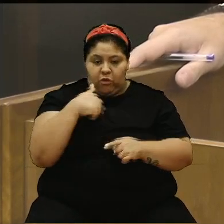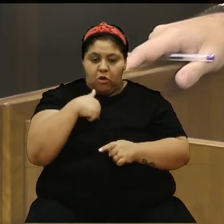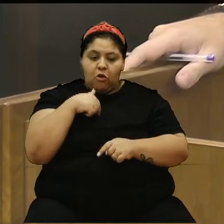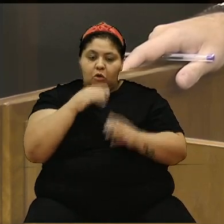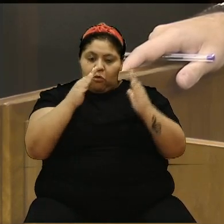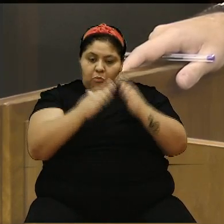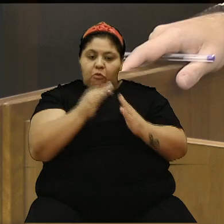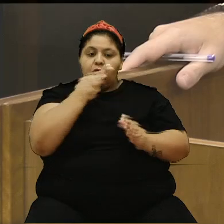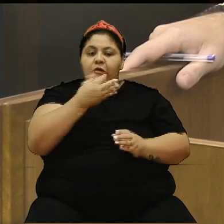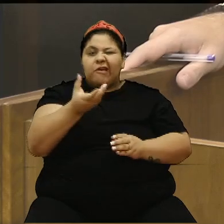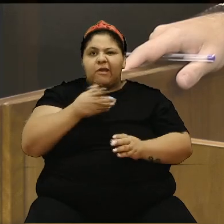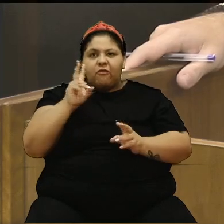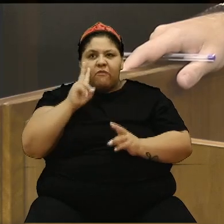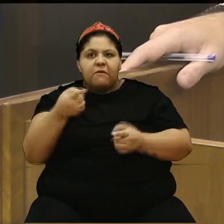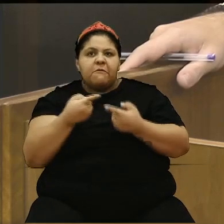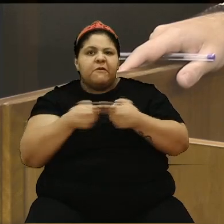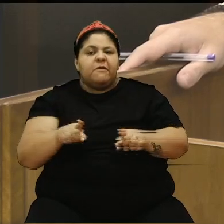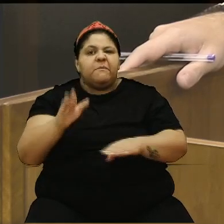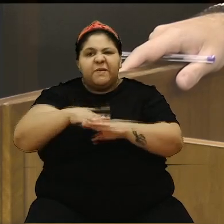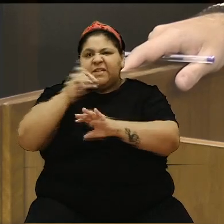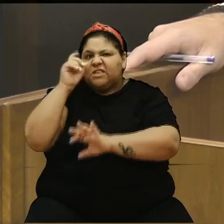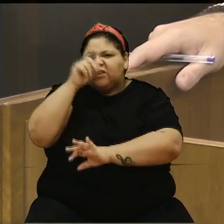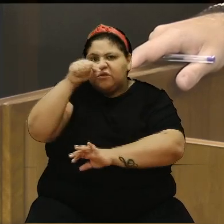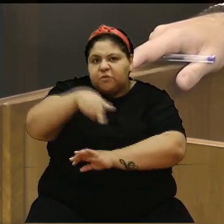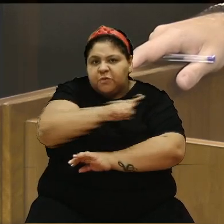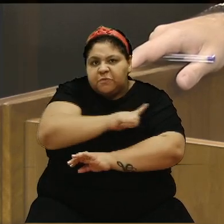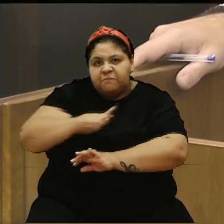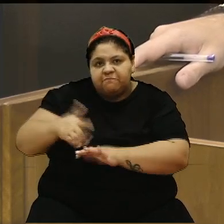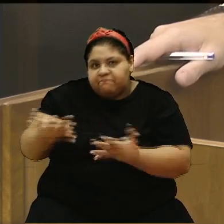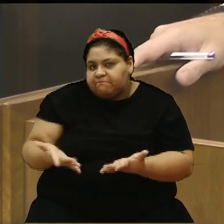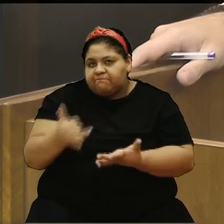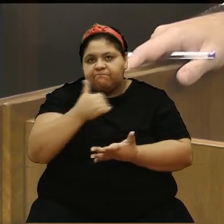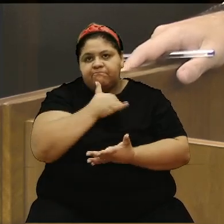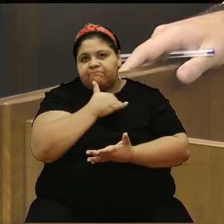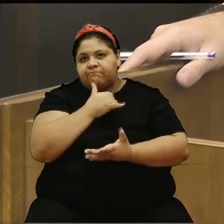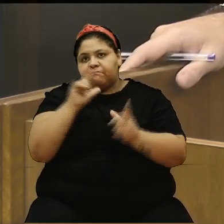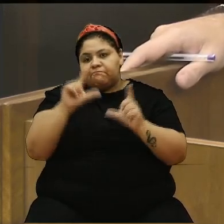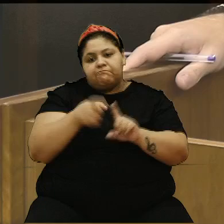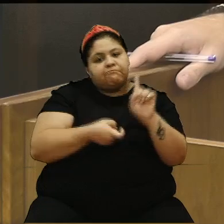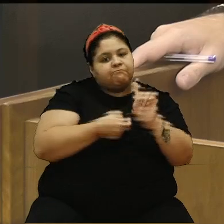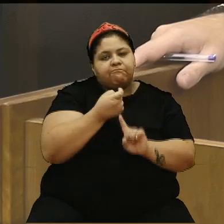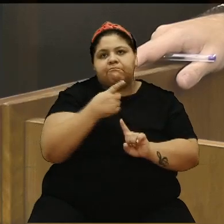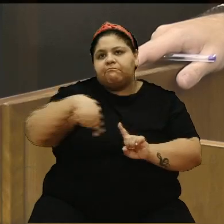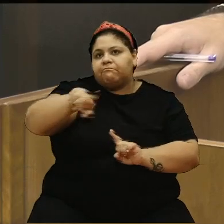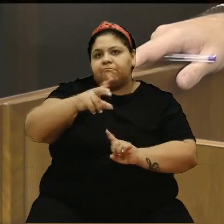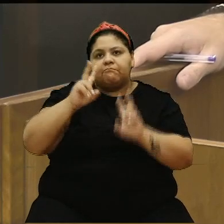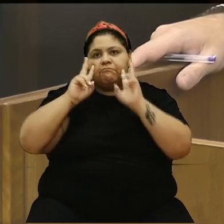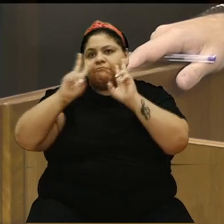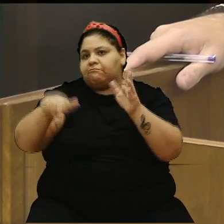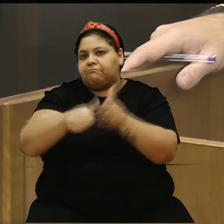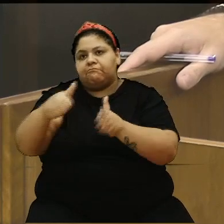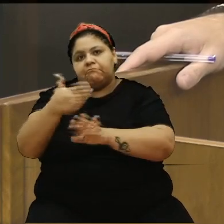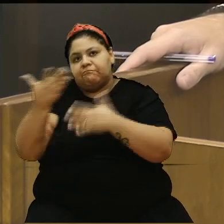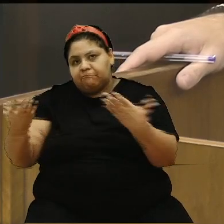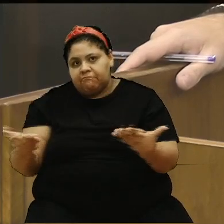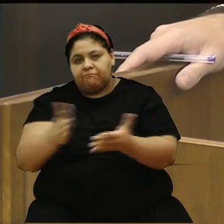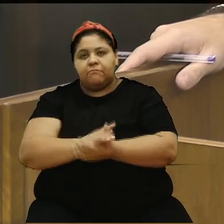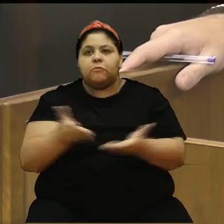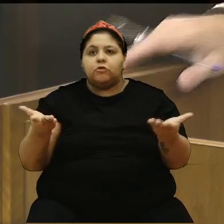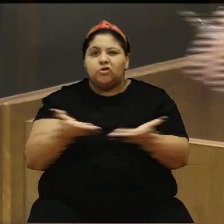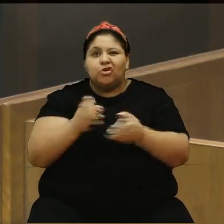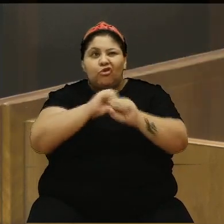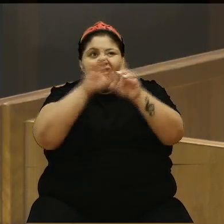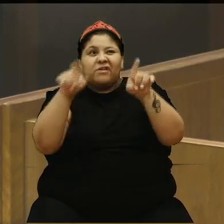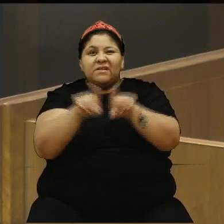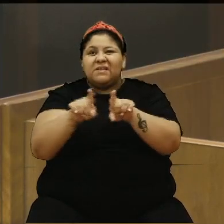quero ver a cidade bem, mas está cada vez mais difícil com esse governo. Infelizmente, em poucos meses aqui, a gente não viu nenhuma melhoria. Então, queria deixar claro que